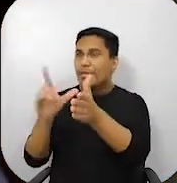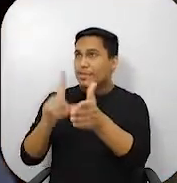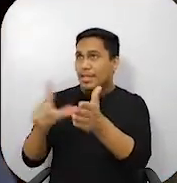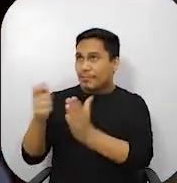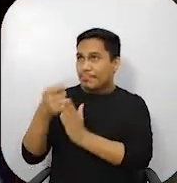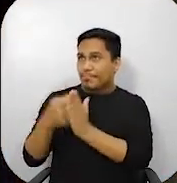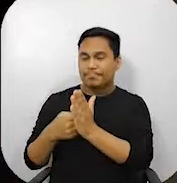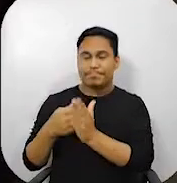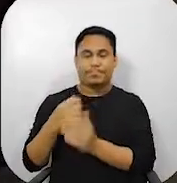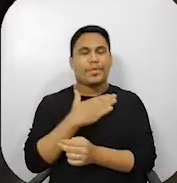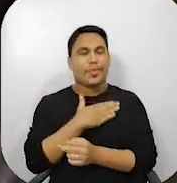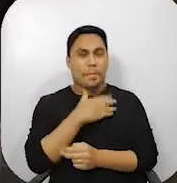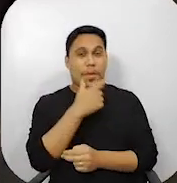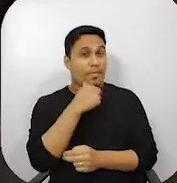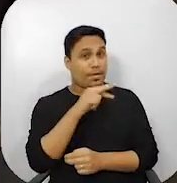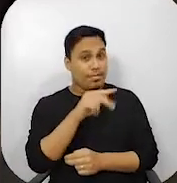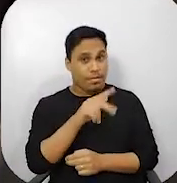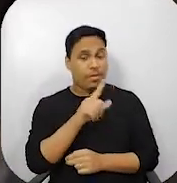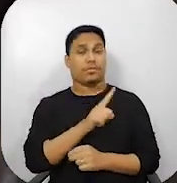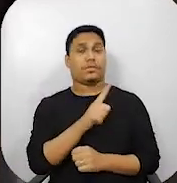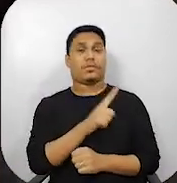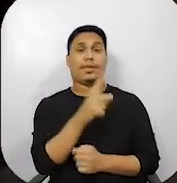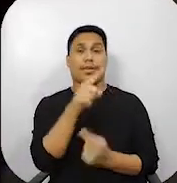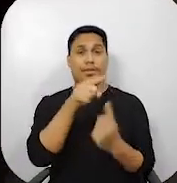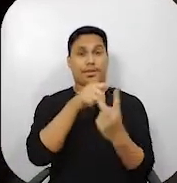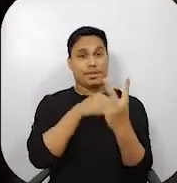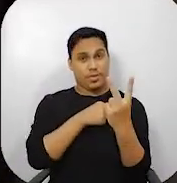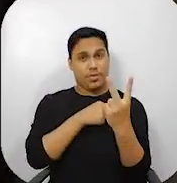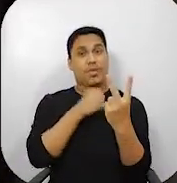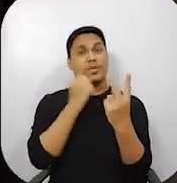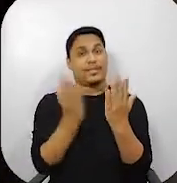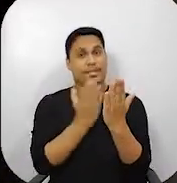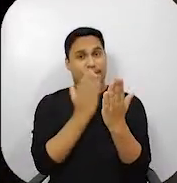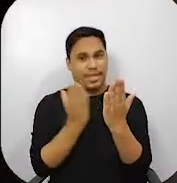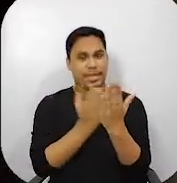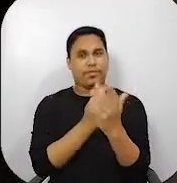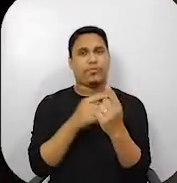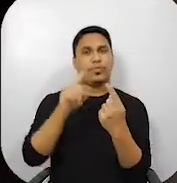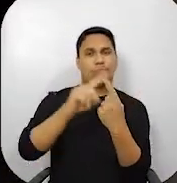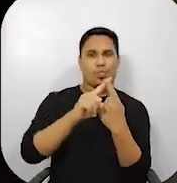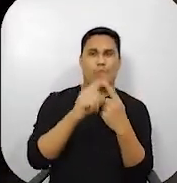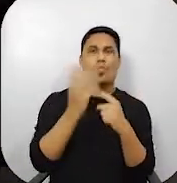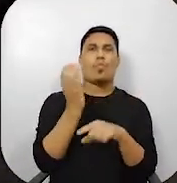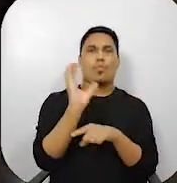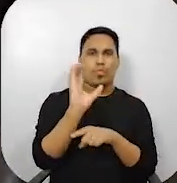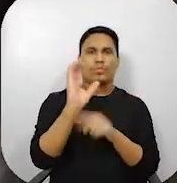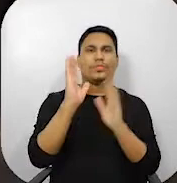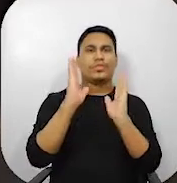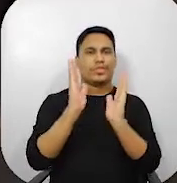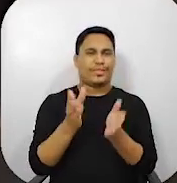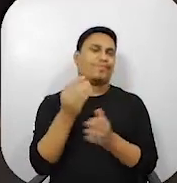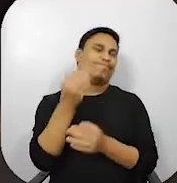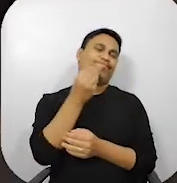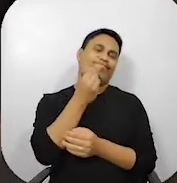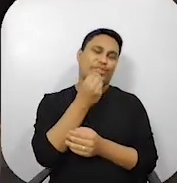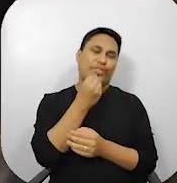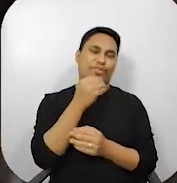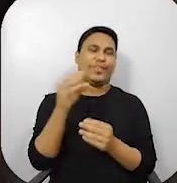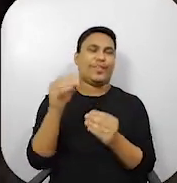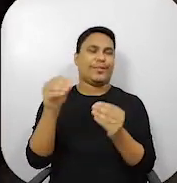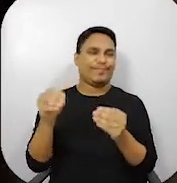tem dois livros né ele teve um livro publicado aí eu devia ter trazido é